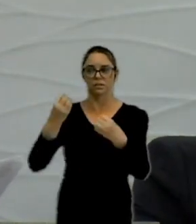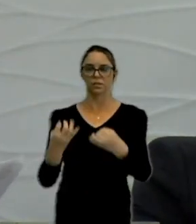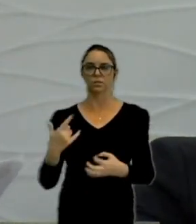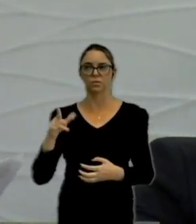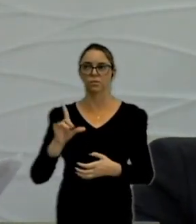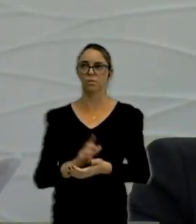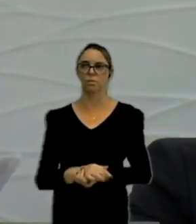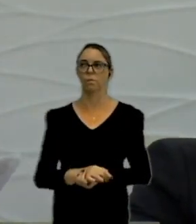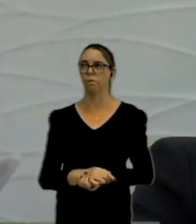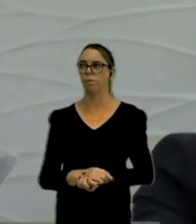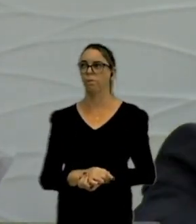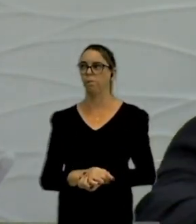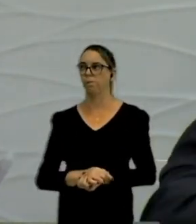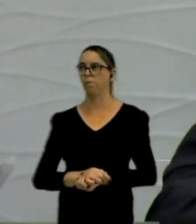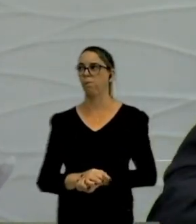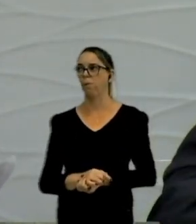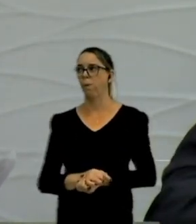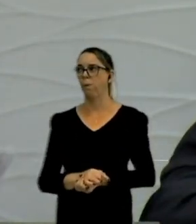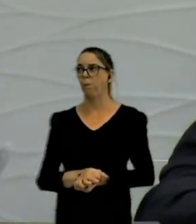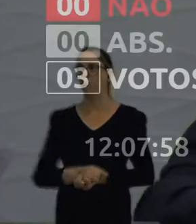um de cada vez que assinar, não vai não.